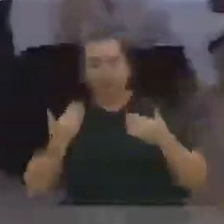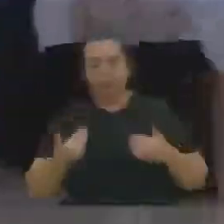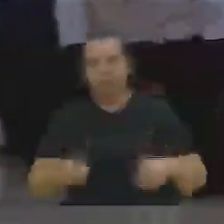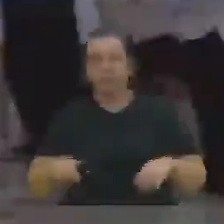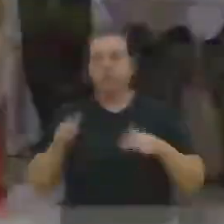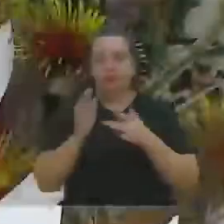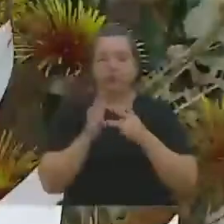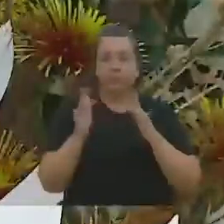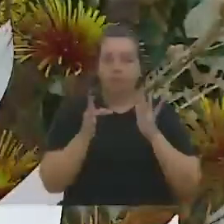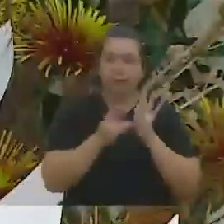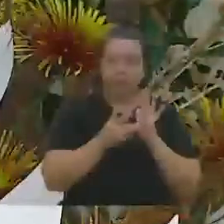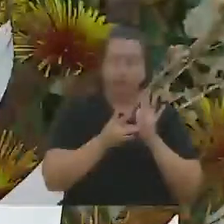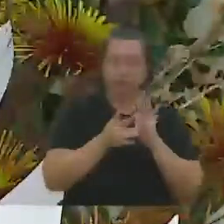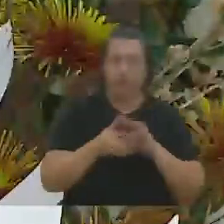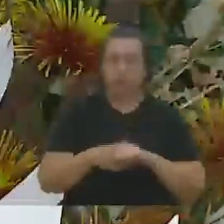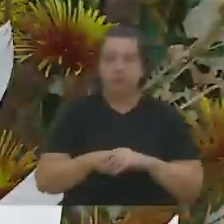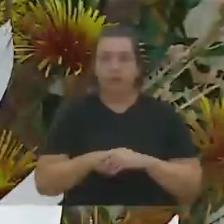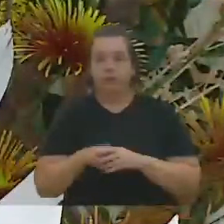Eu sou de